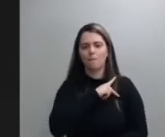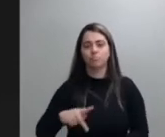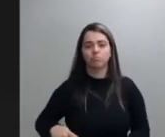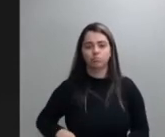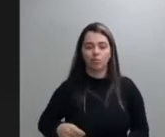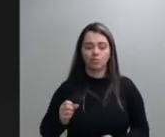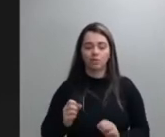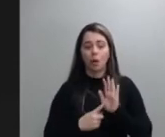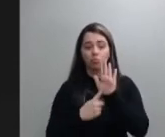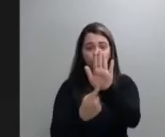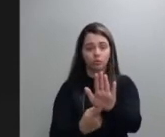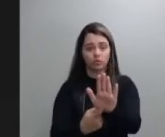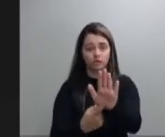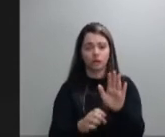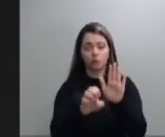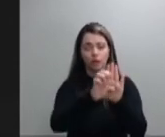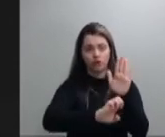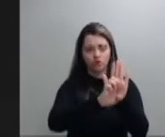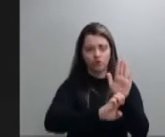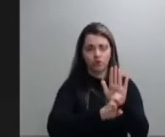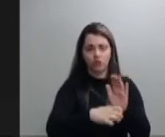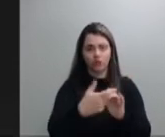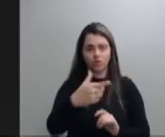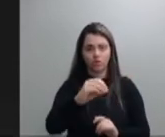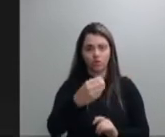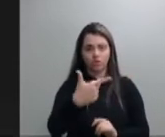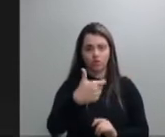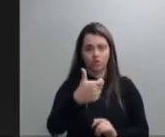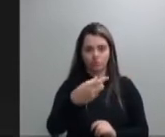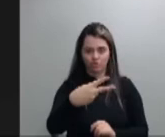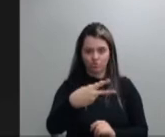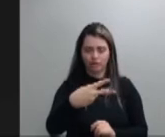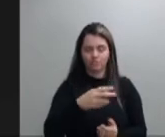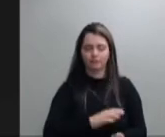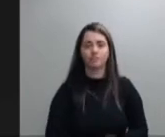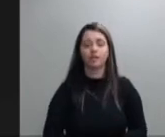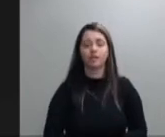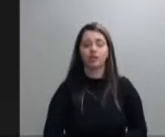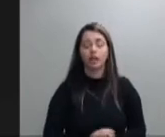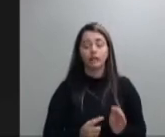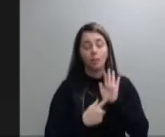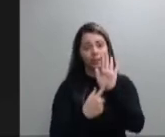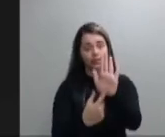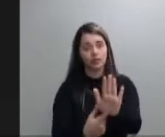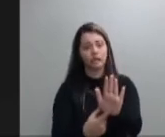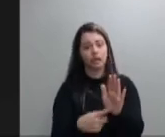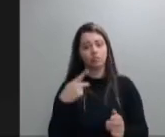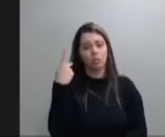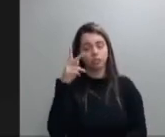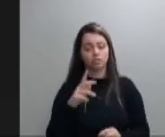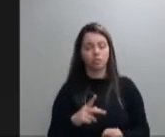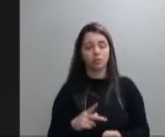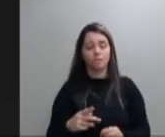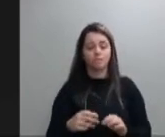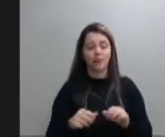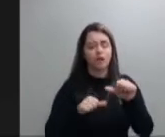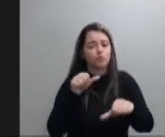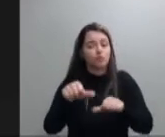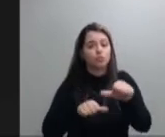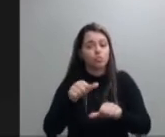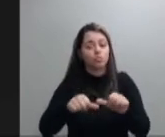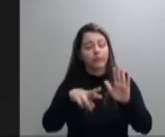vale frisar ainda que no presente caso os fundamentos apresentados pela comissão para alterar as regras anteriormente